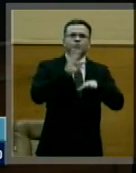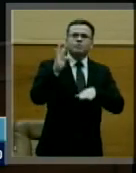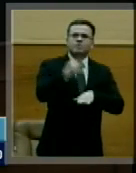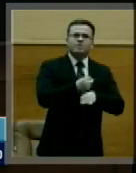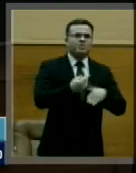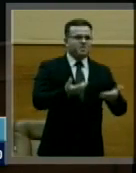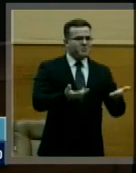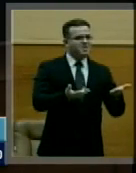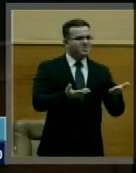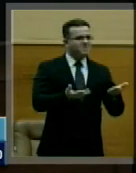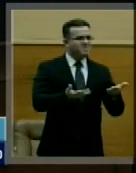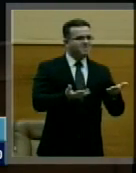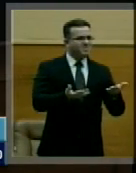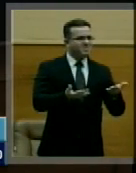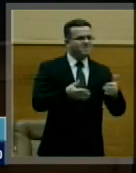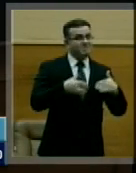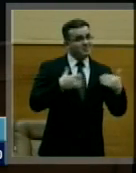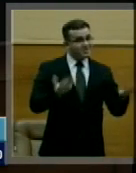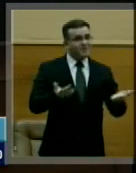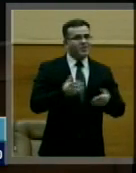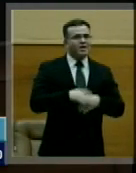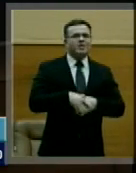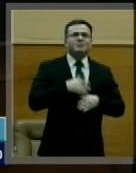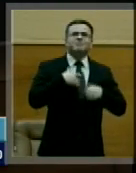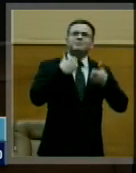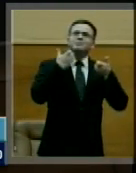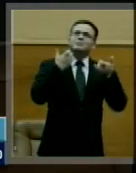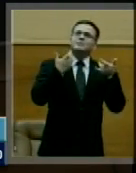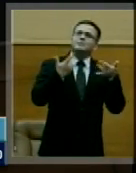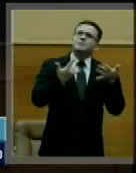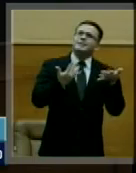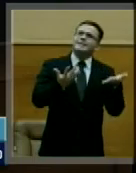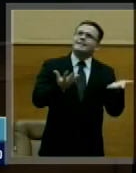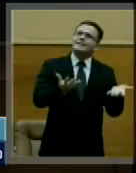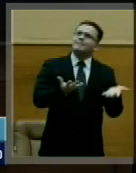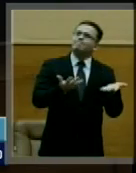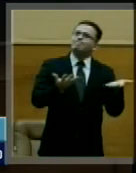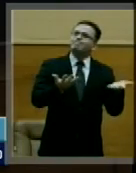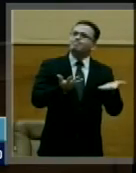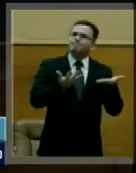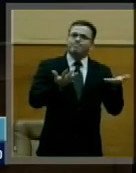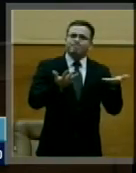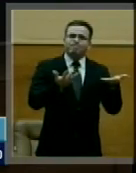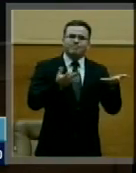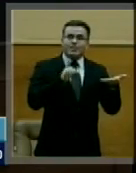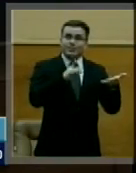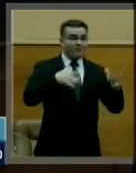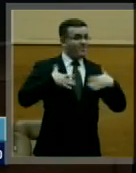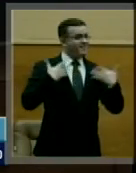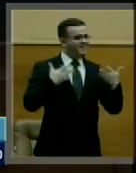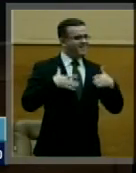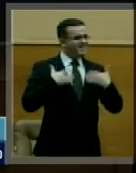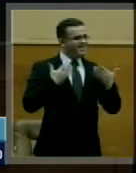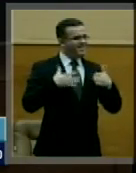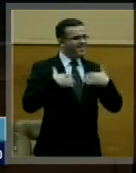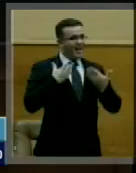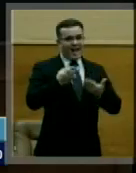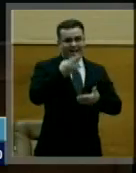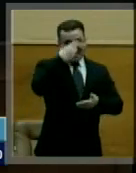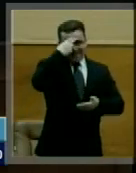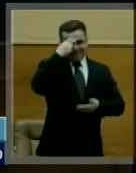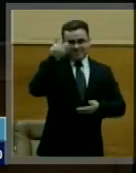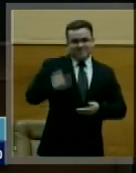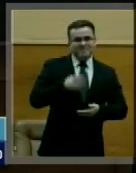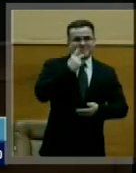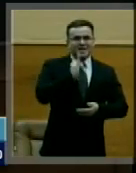ele, como é que eu posso dizer... a alegria, sabe, quando você me chamou mesmo para fazer,